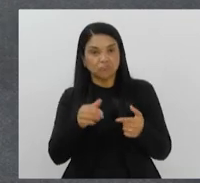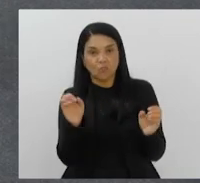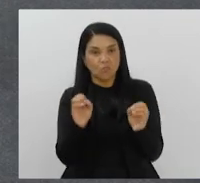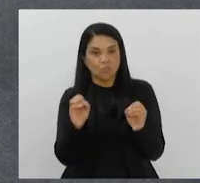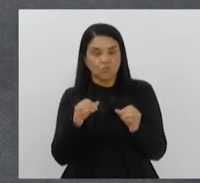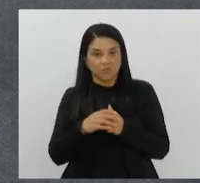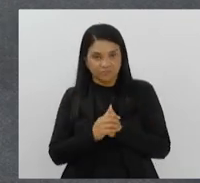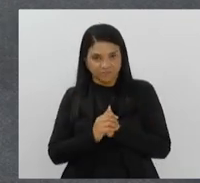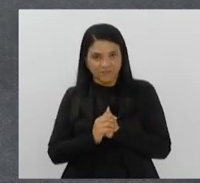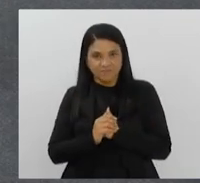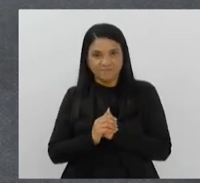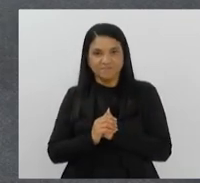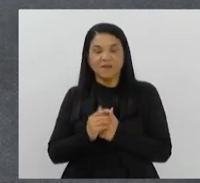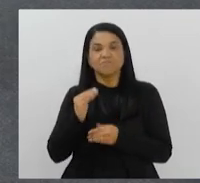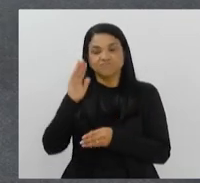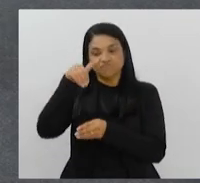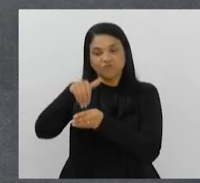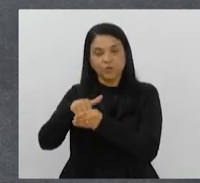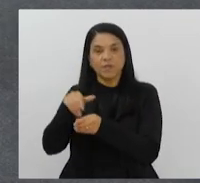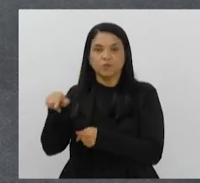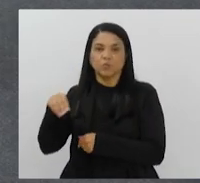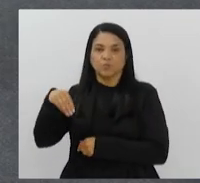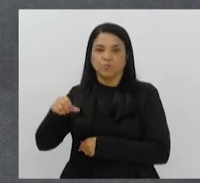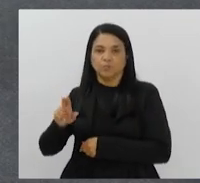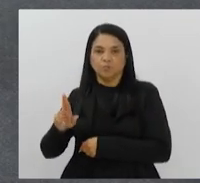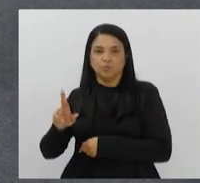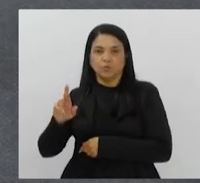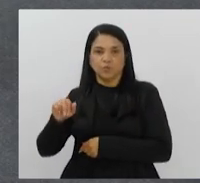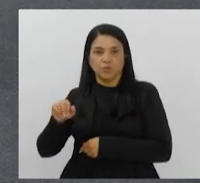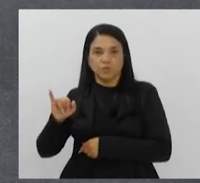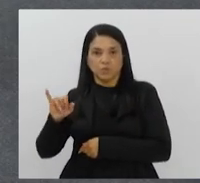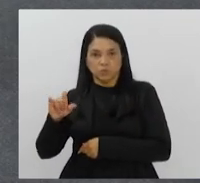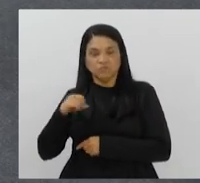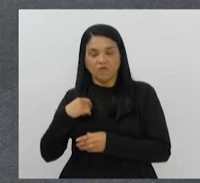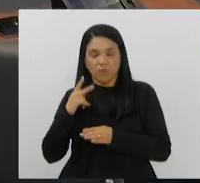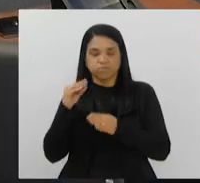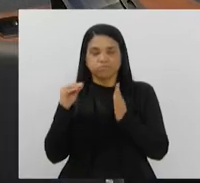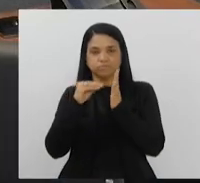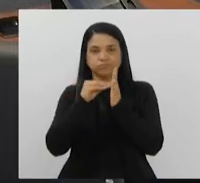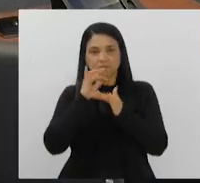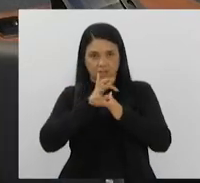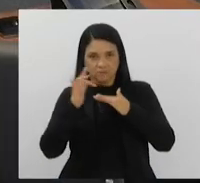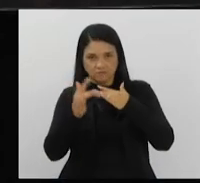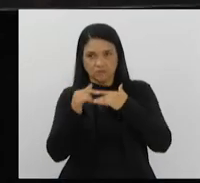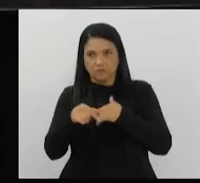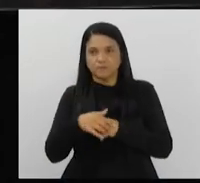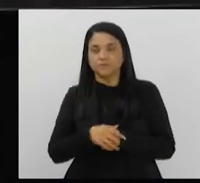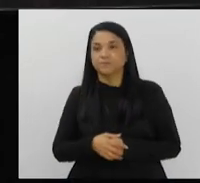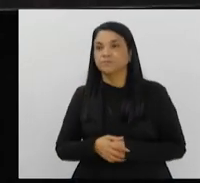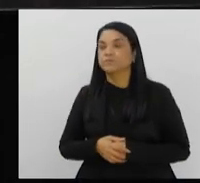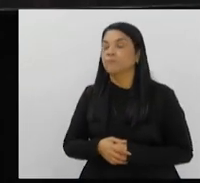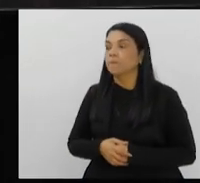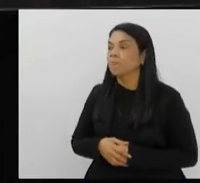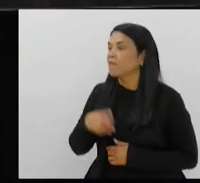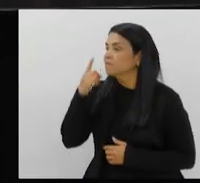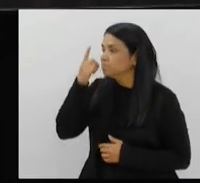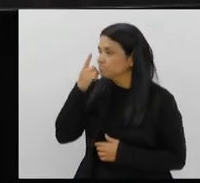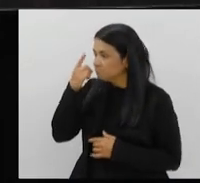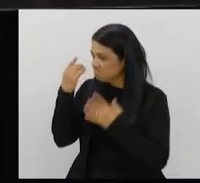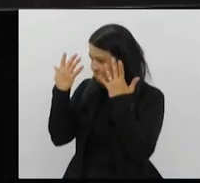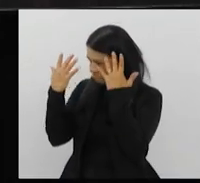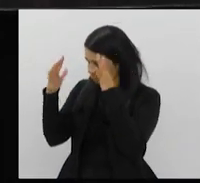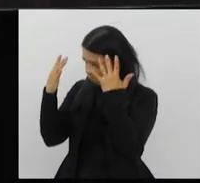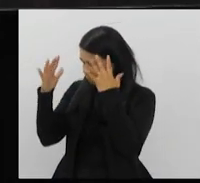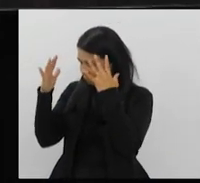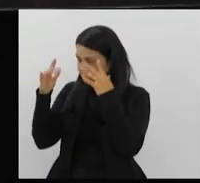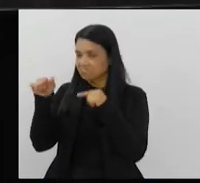Murilo. Então, a denúncia vai ficar disponibilizada, né, nas nossas redes sociais. Obrigado, presidente. E, deputado, eu quero parabenizar a Vossa